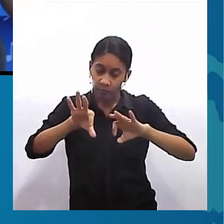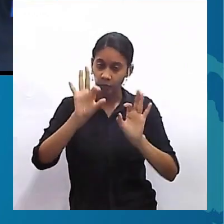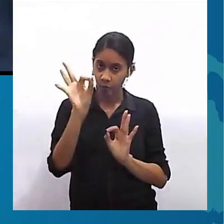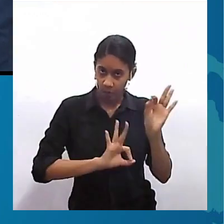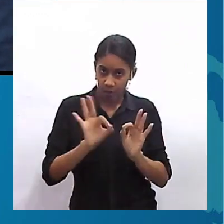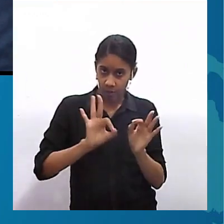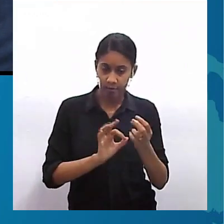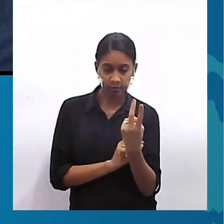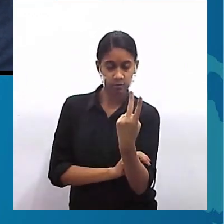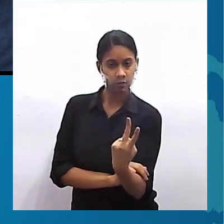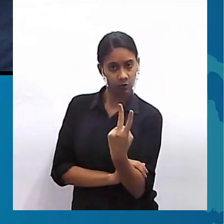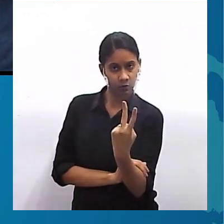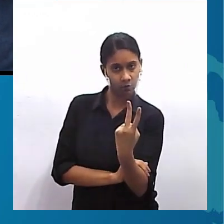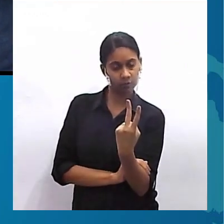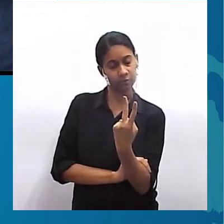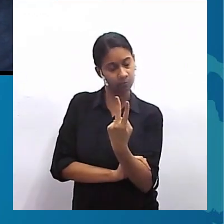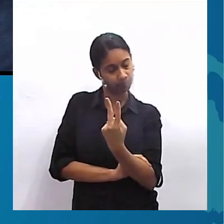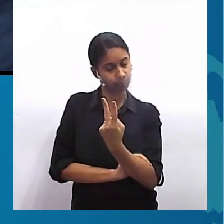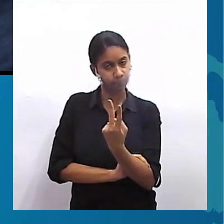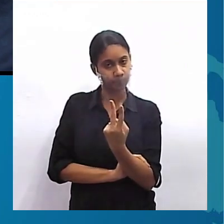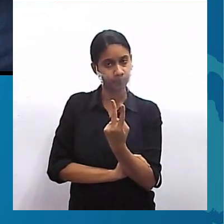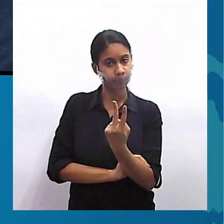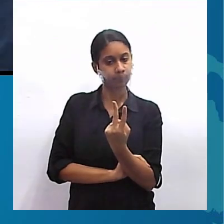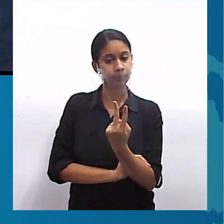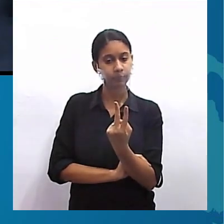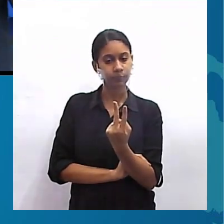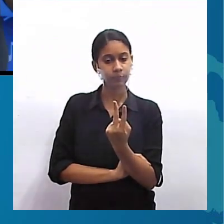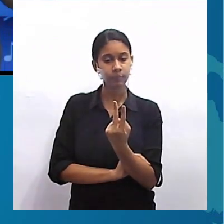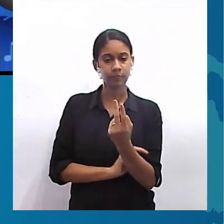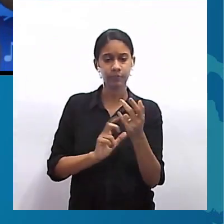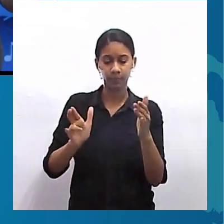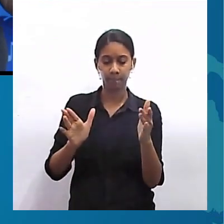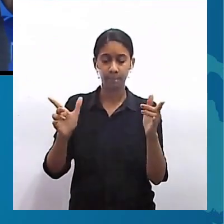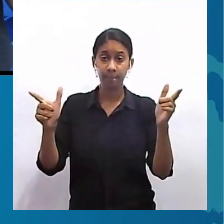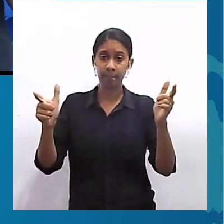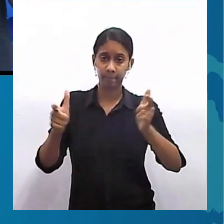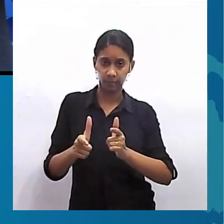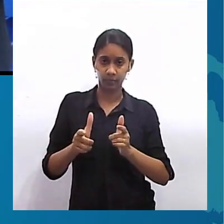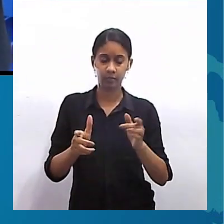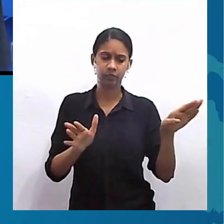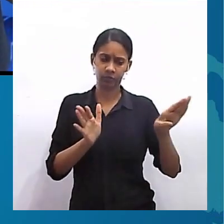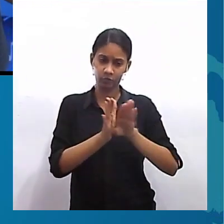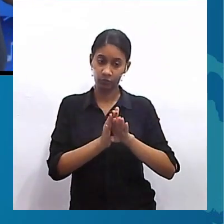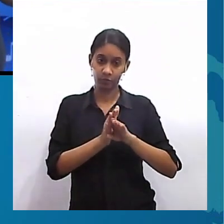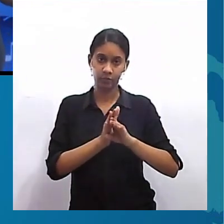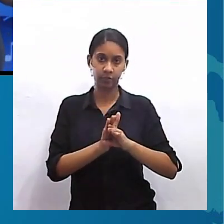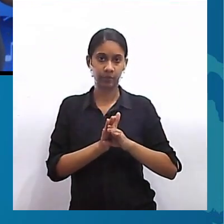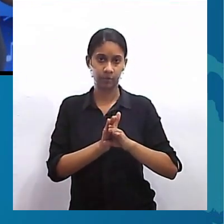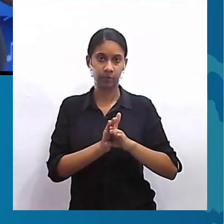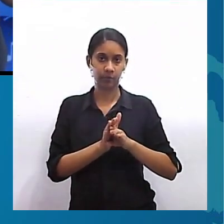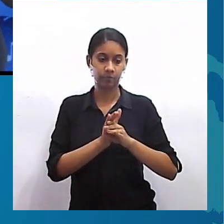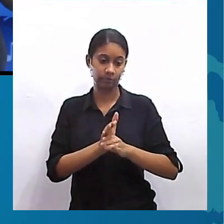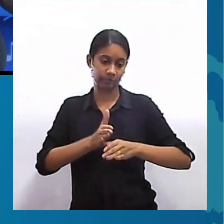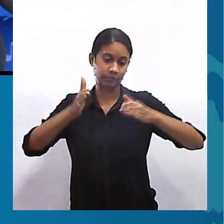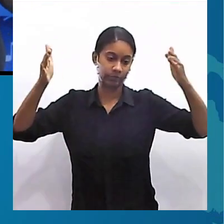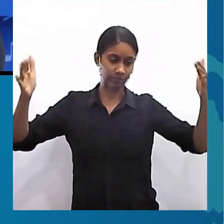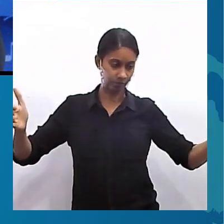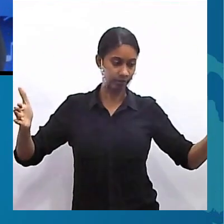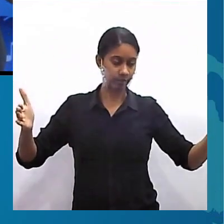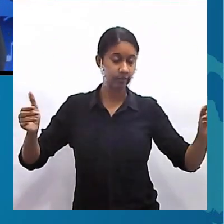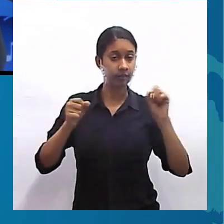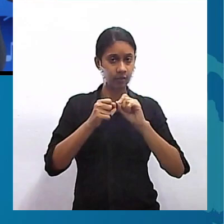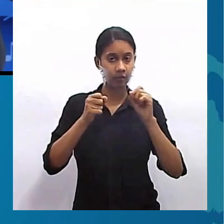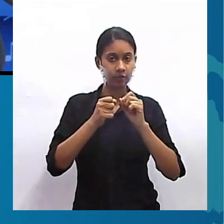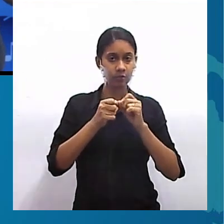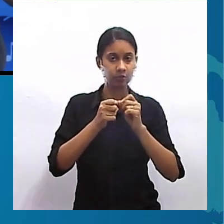2 truques, 2 veículos de menor porte. Ou seja, recebi uma carga e fracionei em 2 e